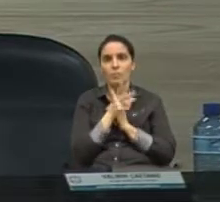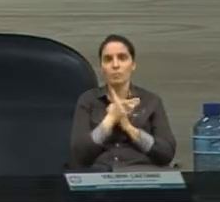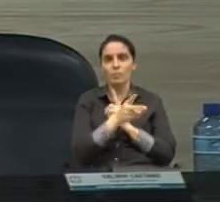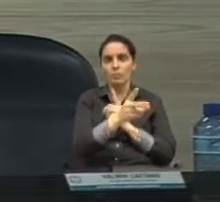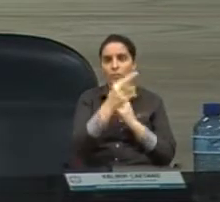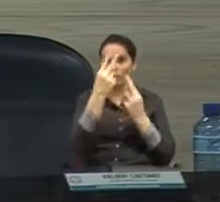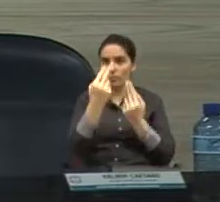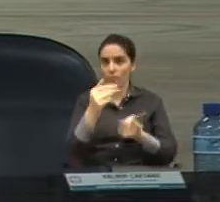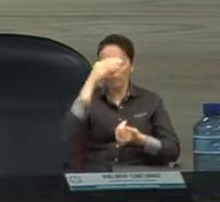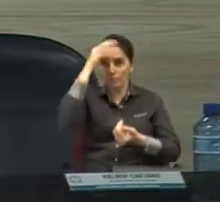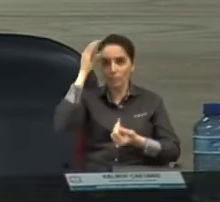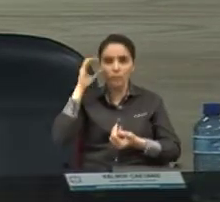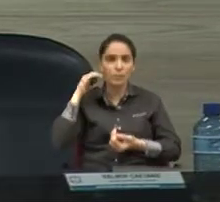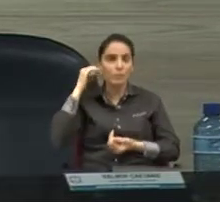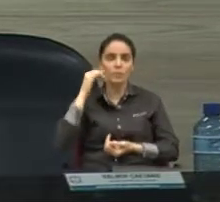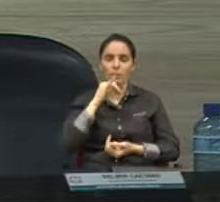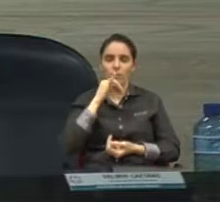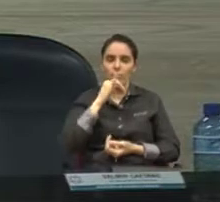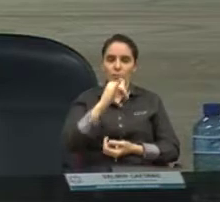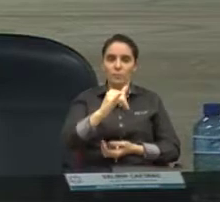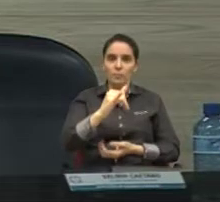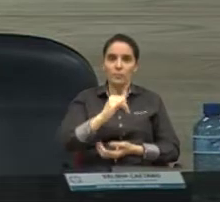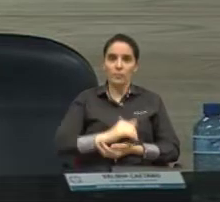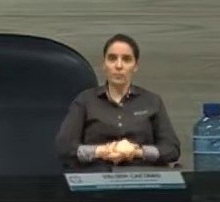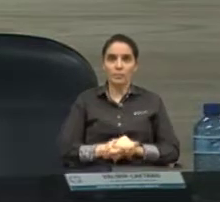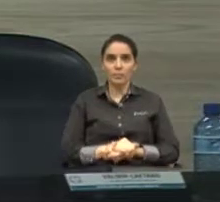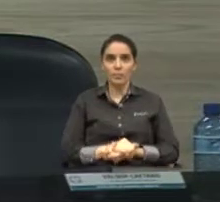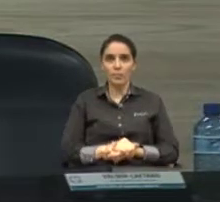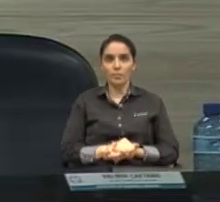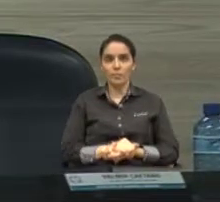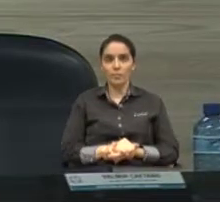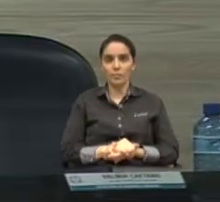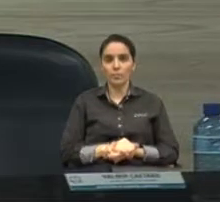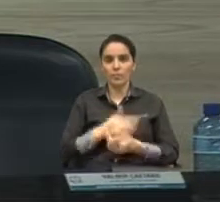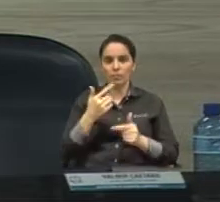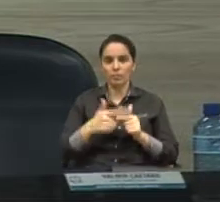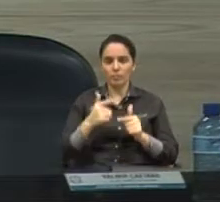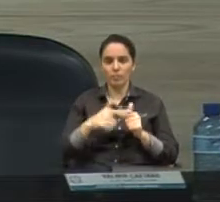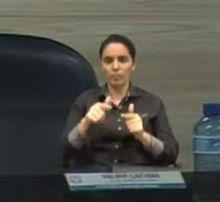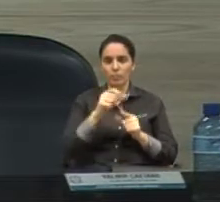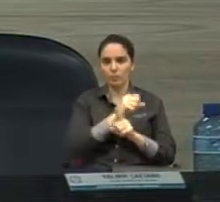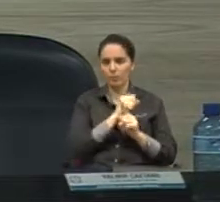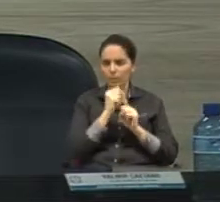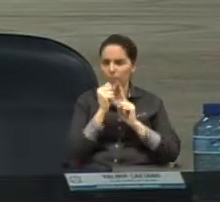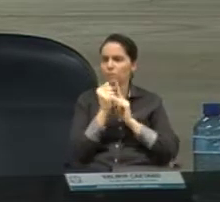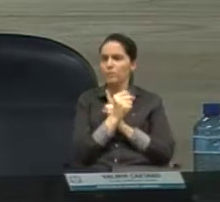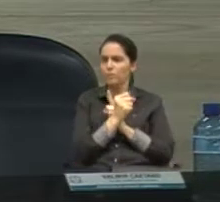Carolina Pontes bem colocou, desse problema social e gravíssimo.